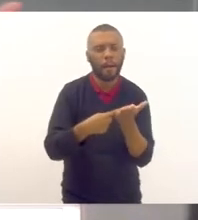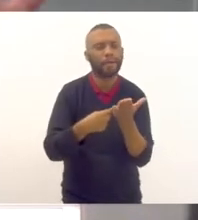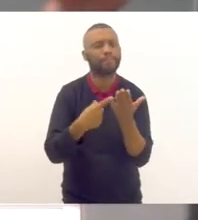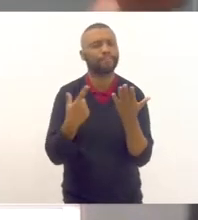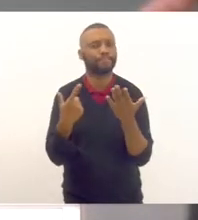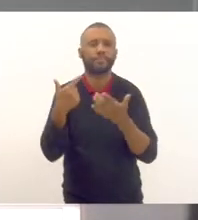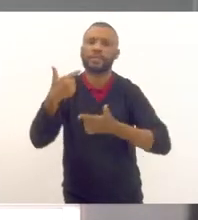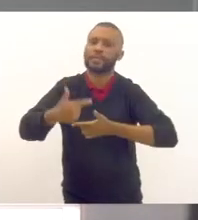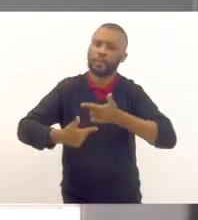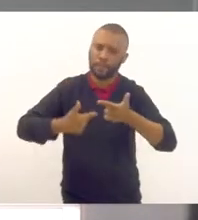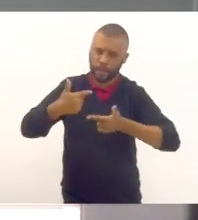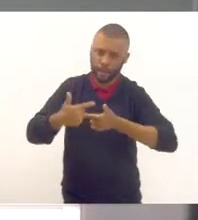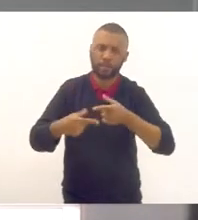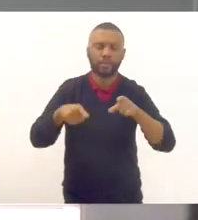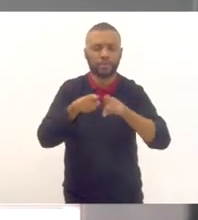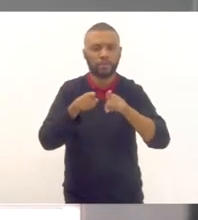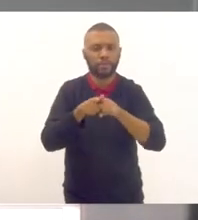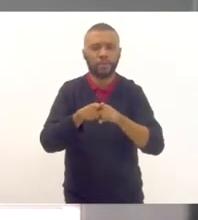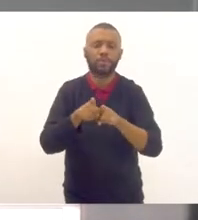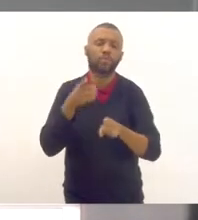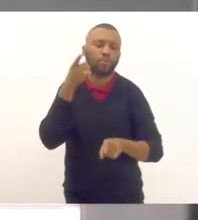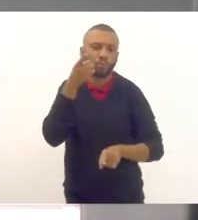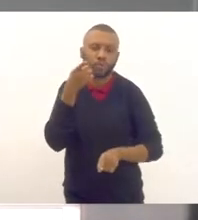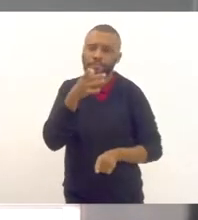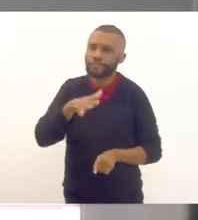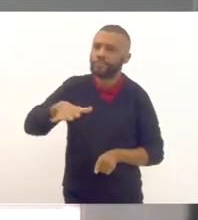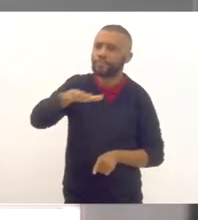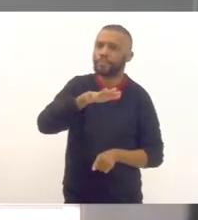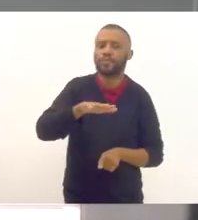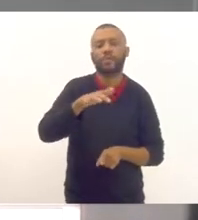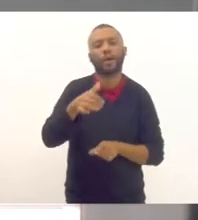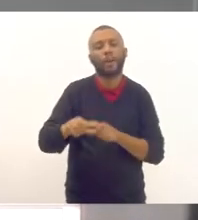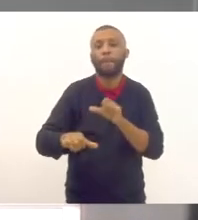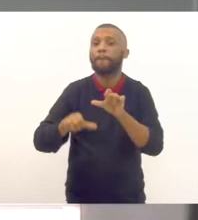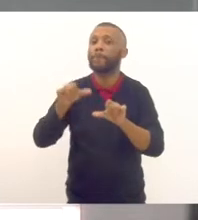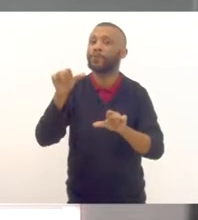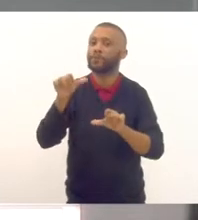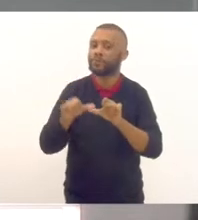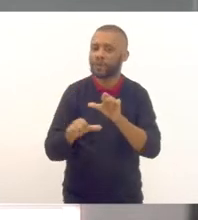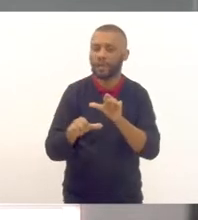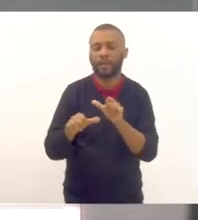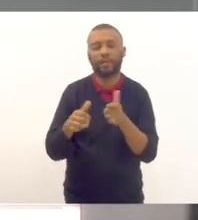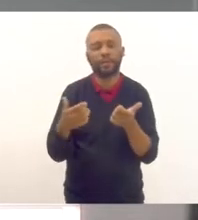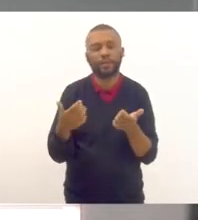e trabalho dos nobres deputados, mudar também